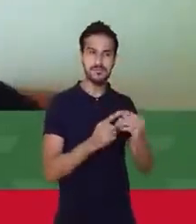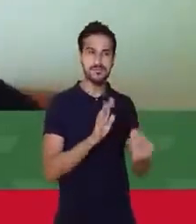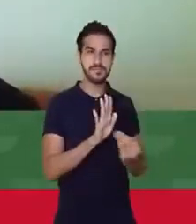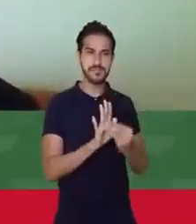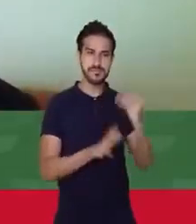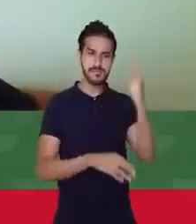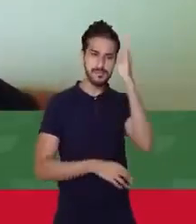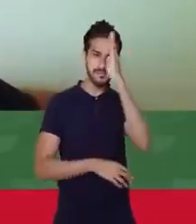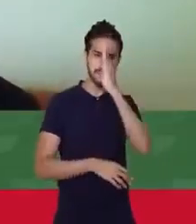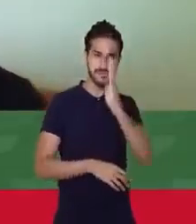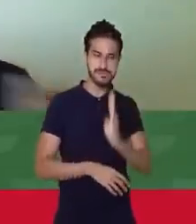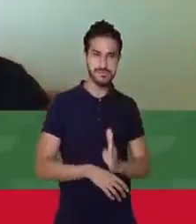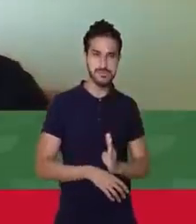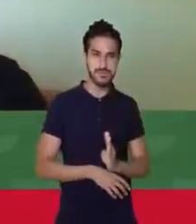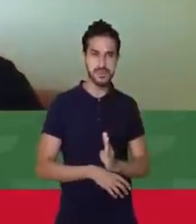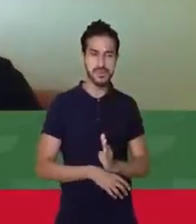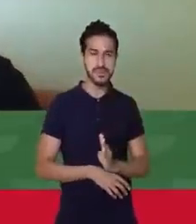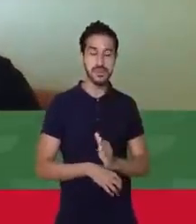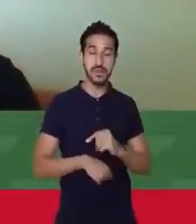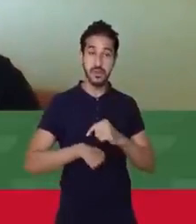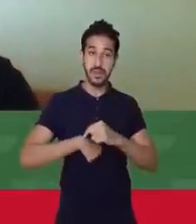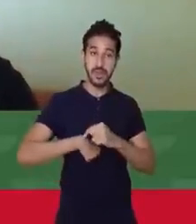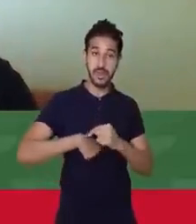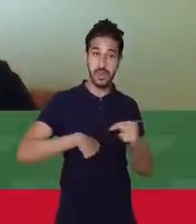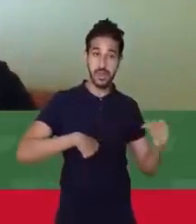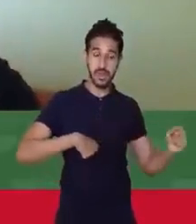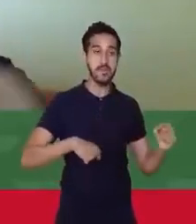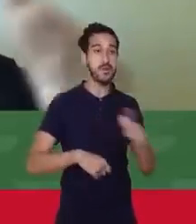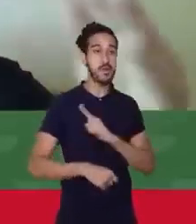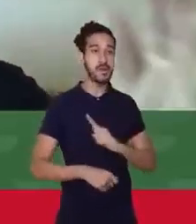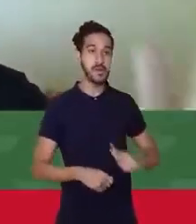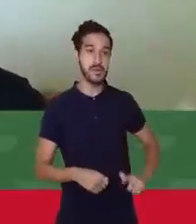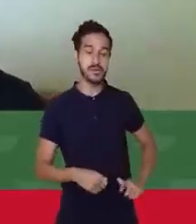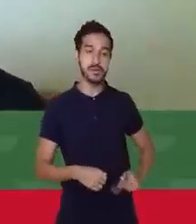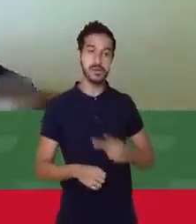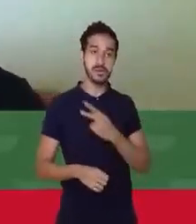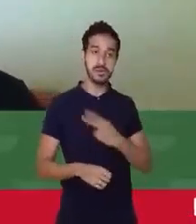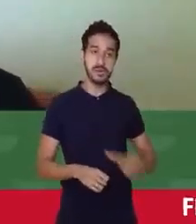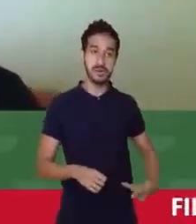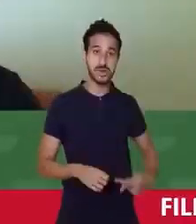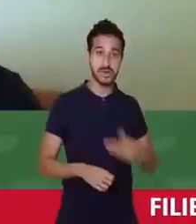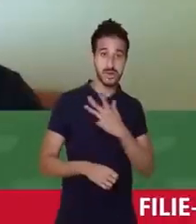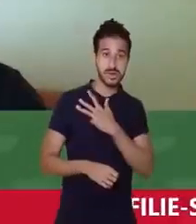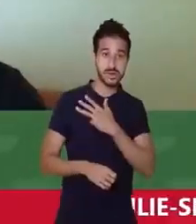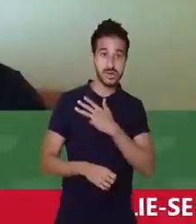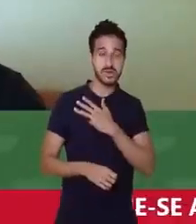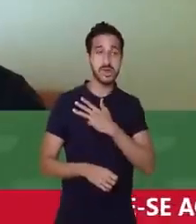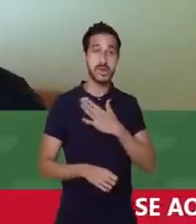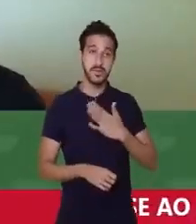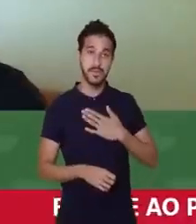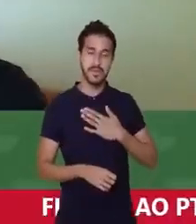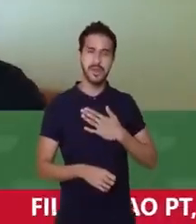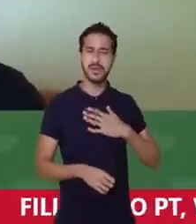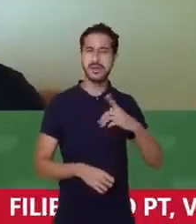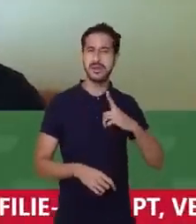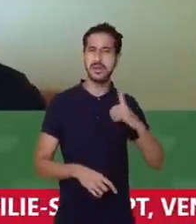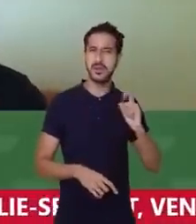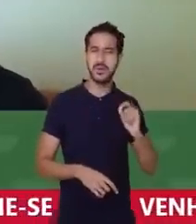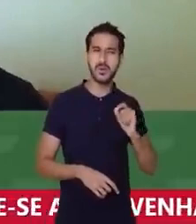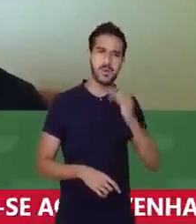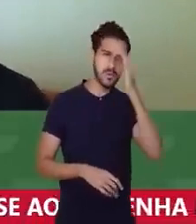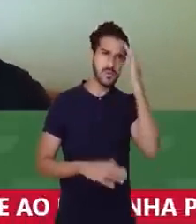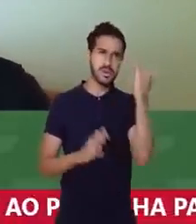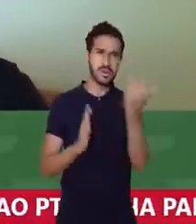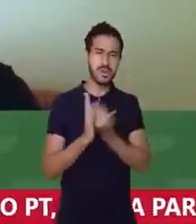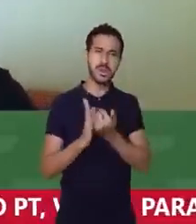o Brasil que durante os governos do presidente Lula e o meu tinham seguido